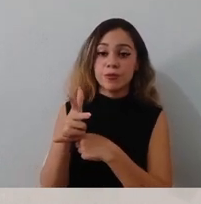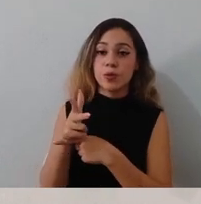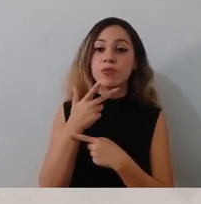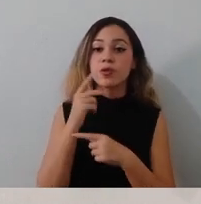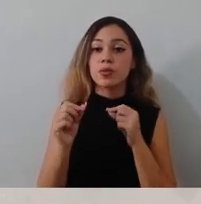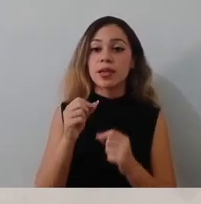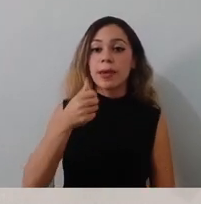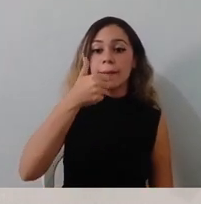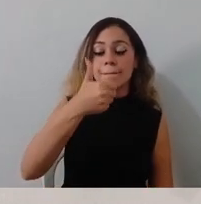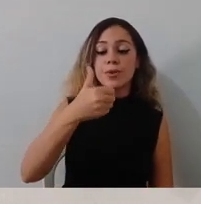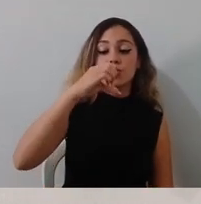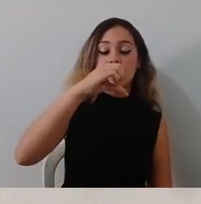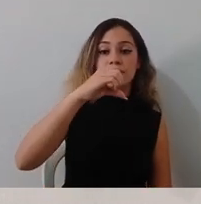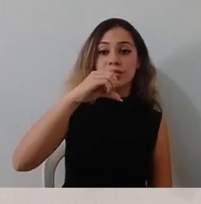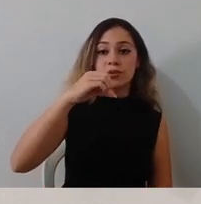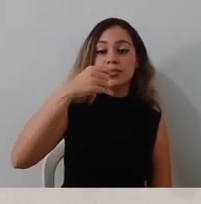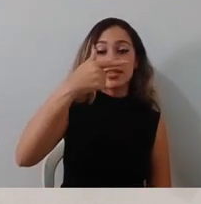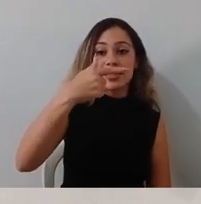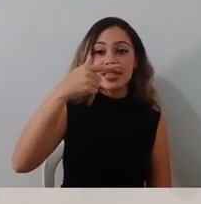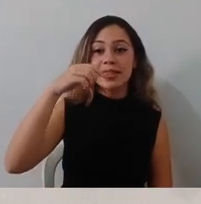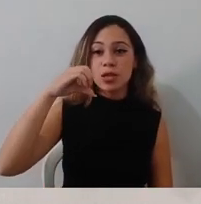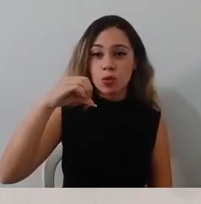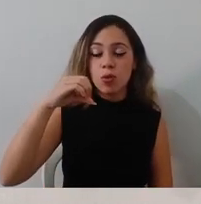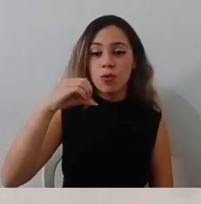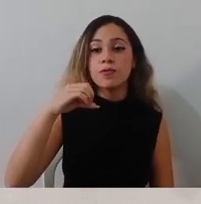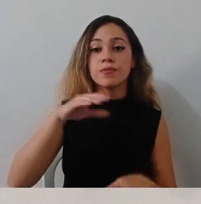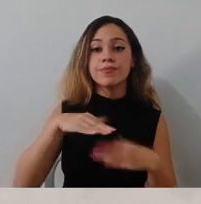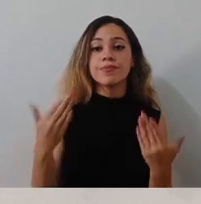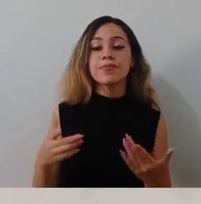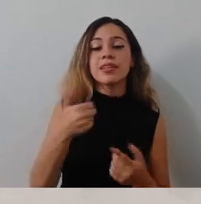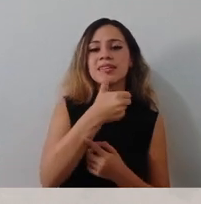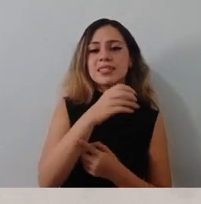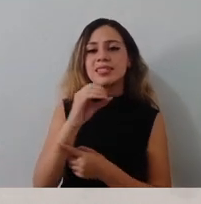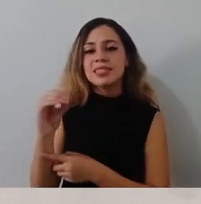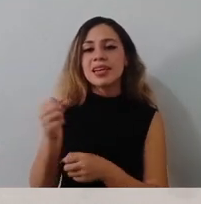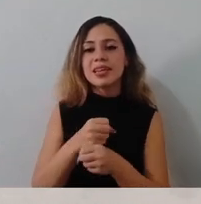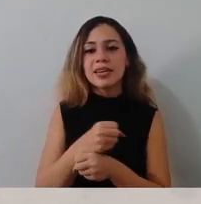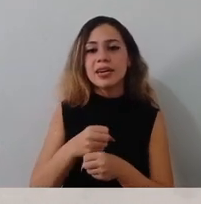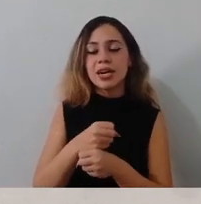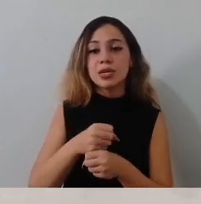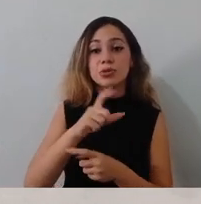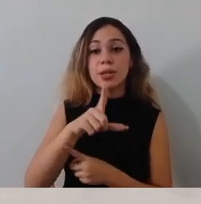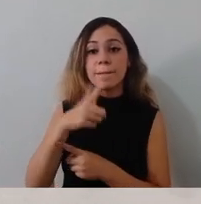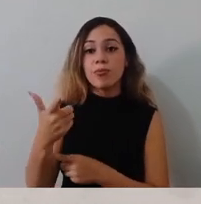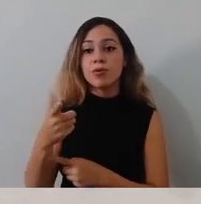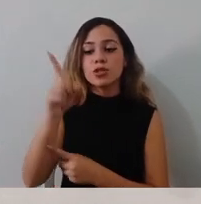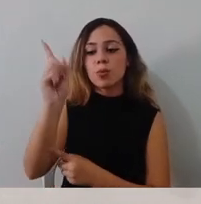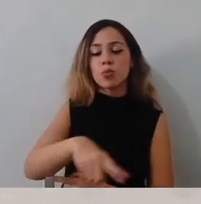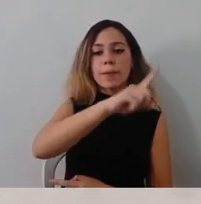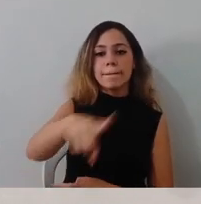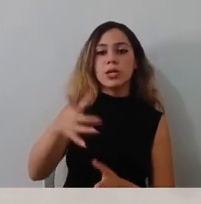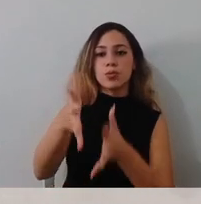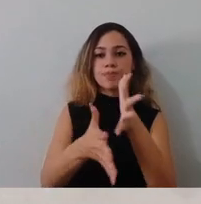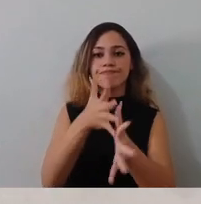ele é retratado em 1979, logo 100 anos depois que houve a proibição do